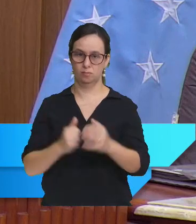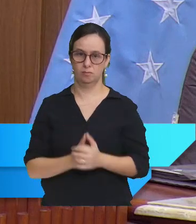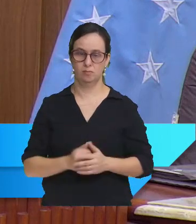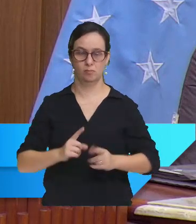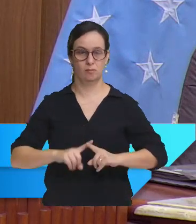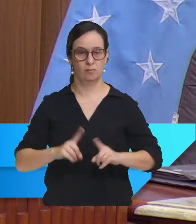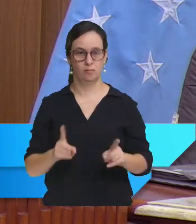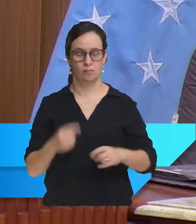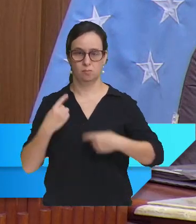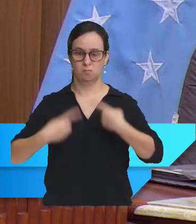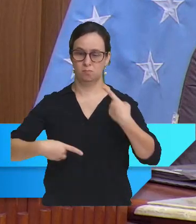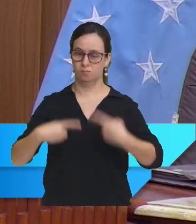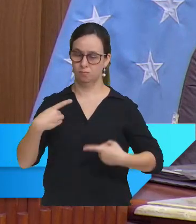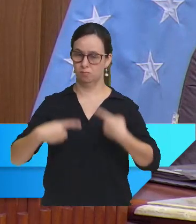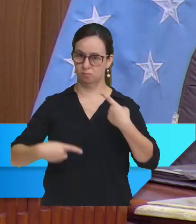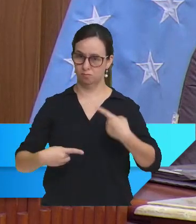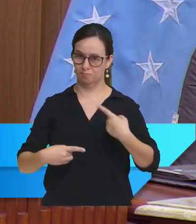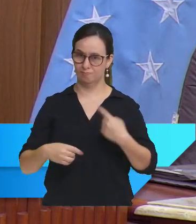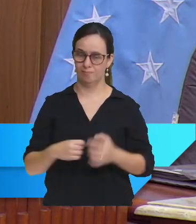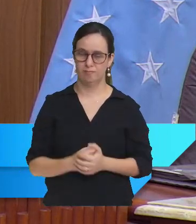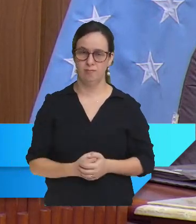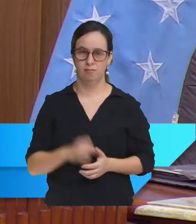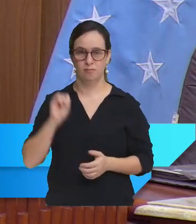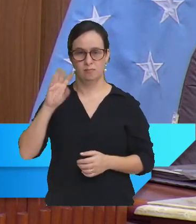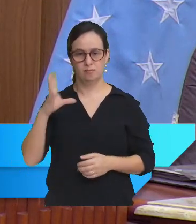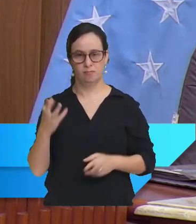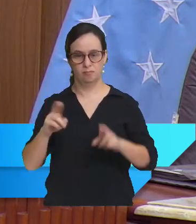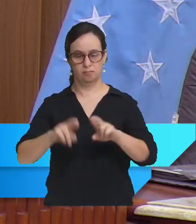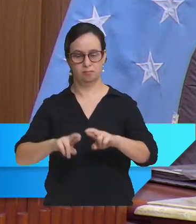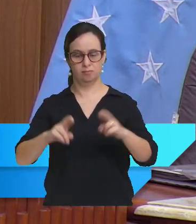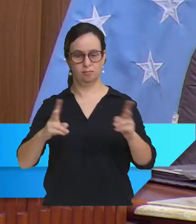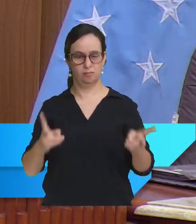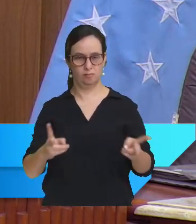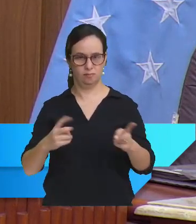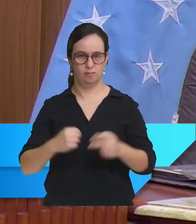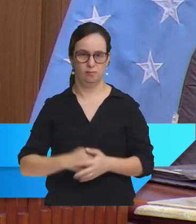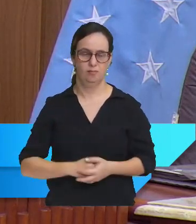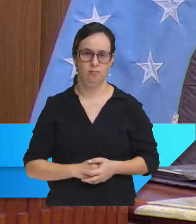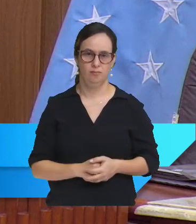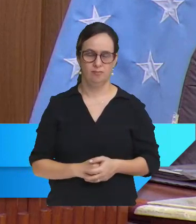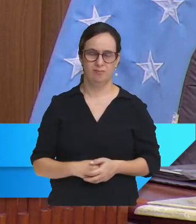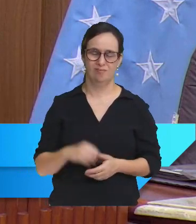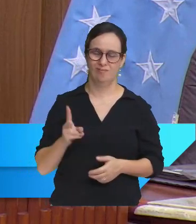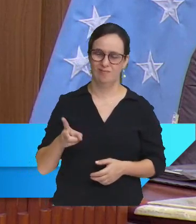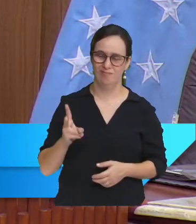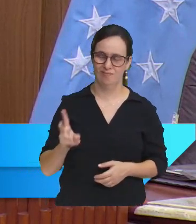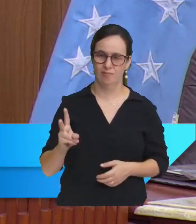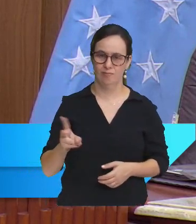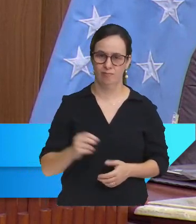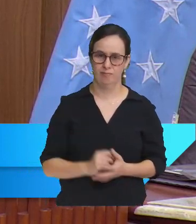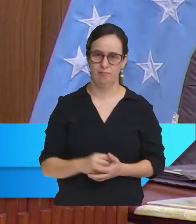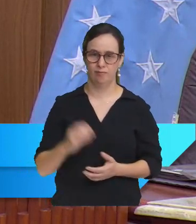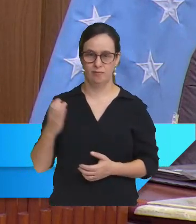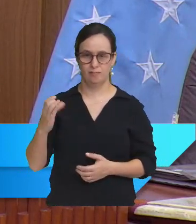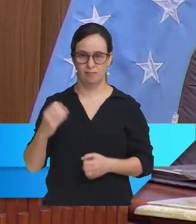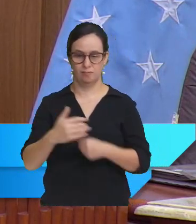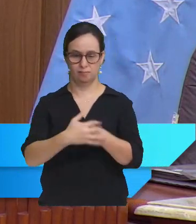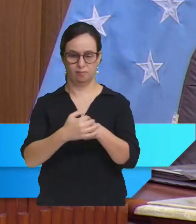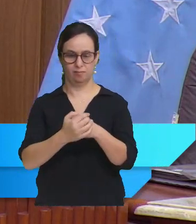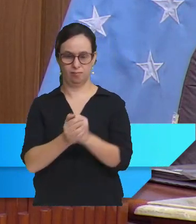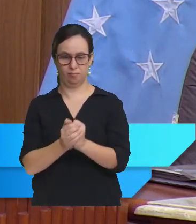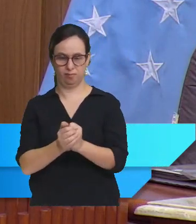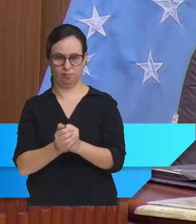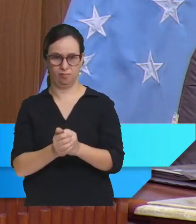política. Infelizmente, muitas vezes opta-se por enganar o eleitor, por esconder o jogo,